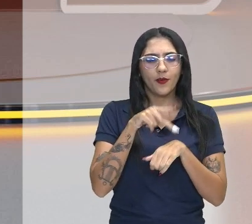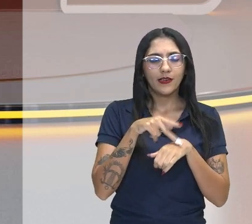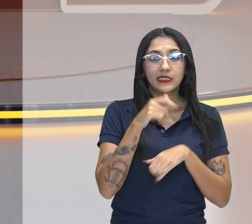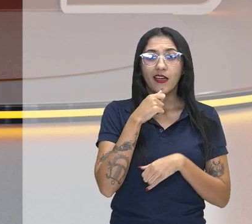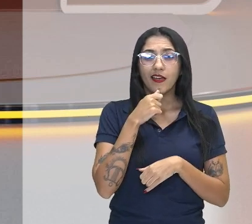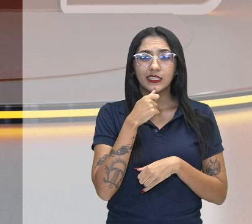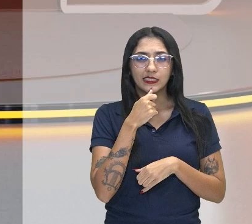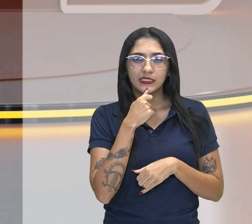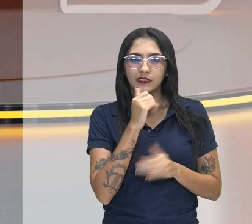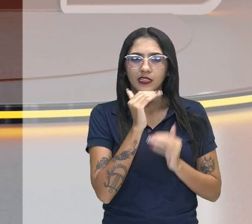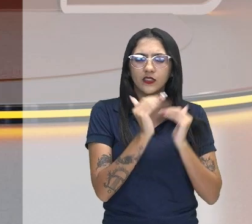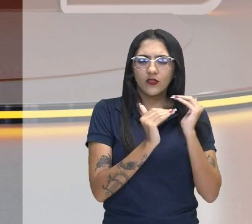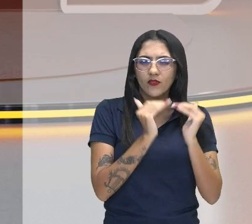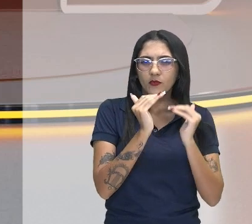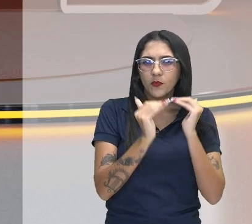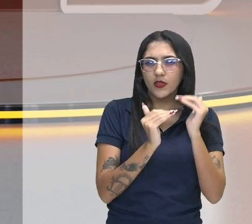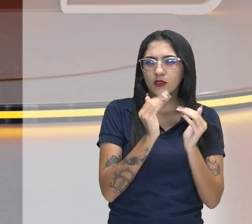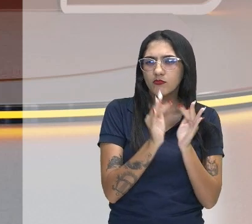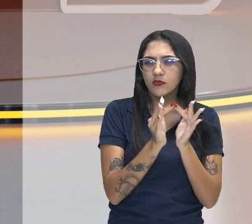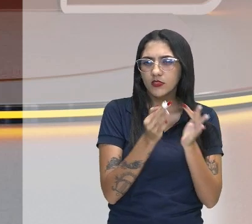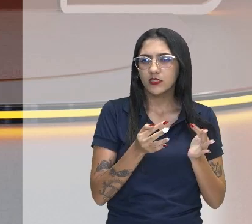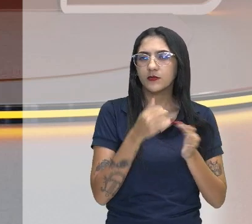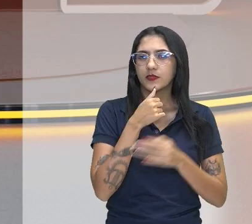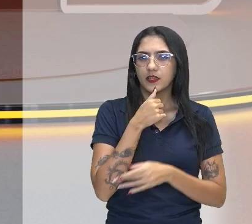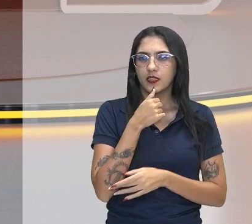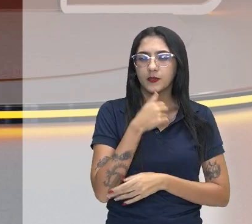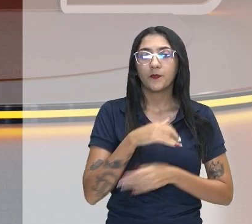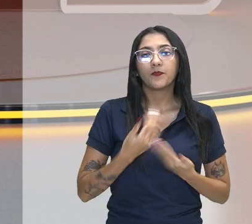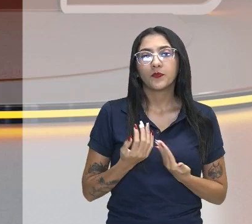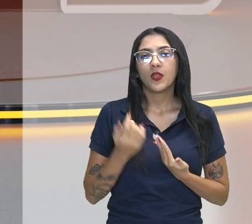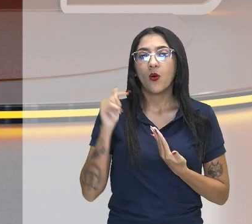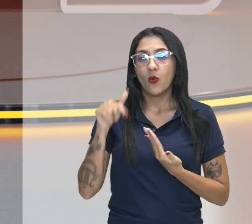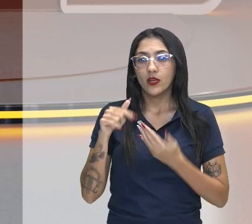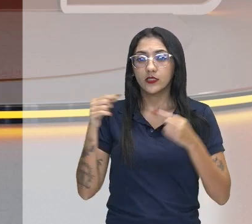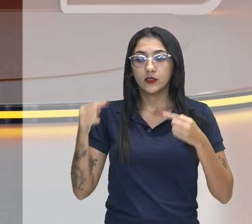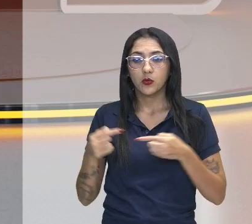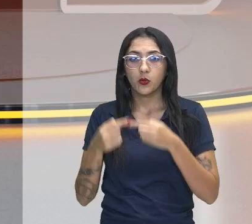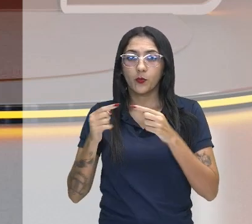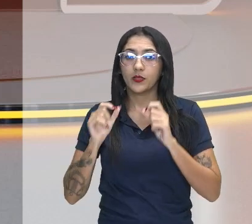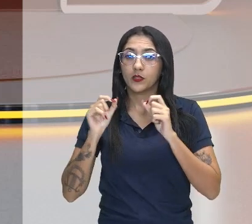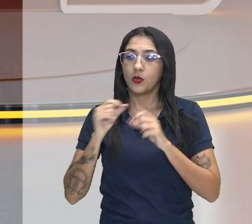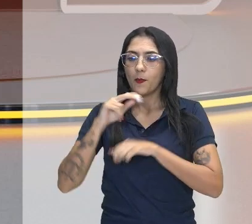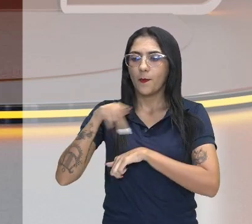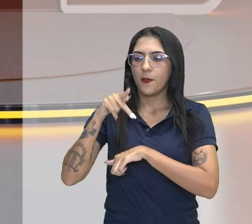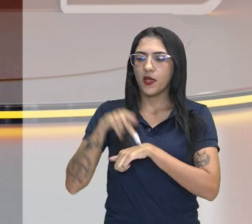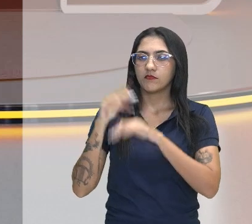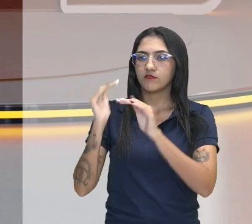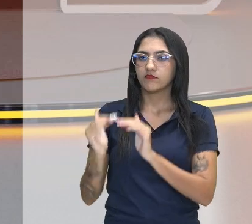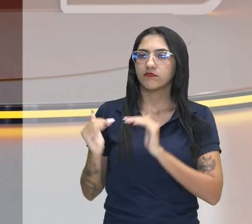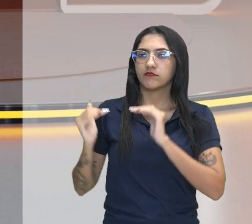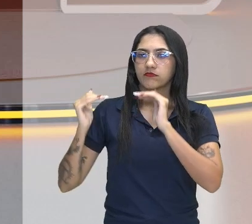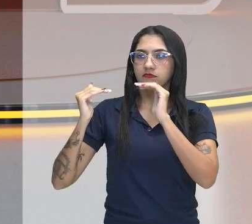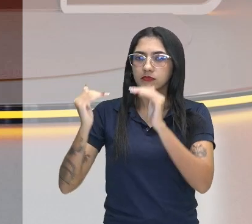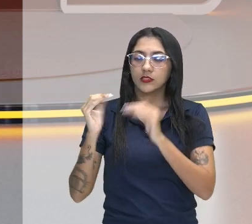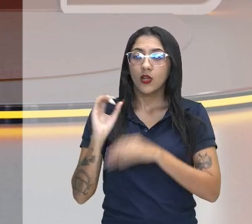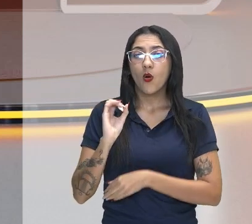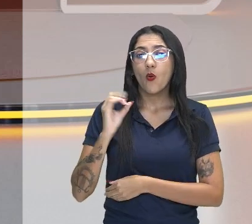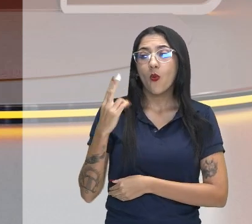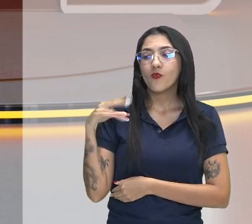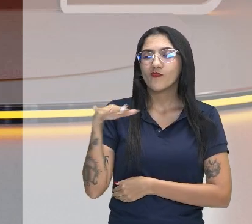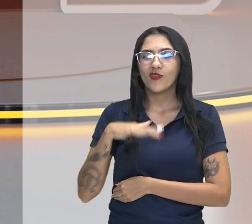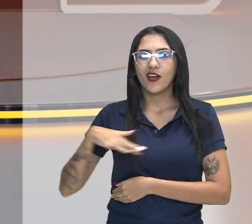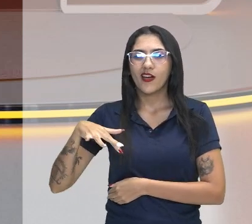de desenvolvimento. Então, vai ser mais comum em países desenvolvidos ou em regiões